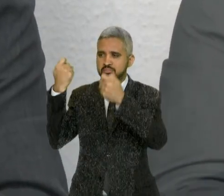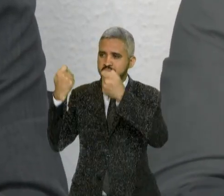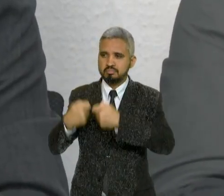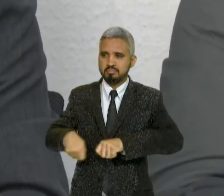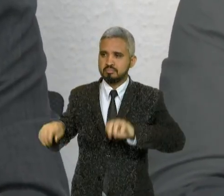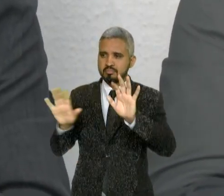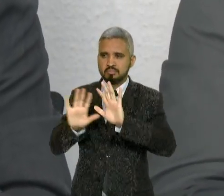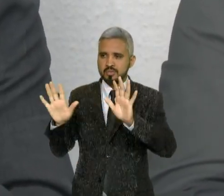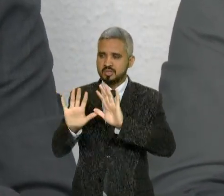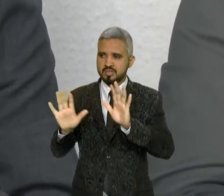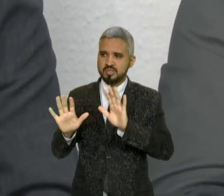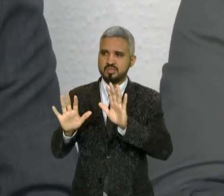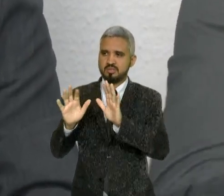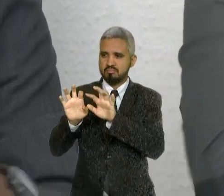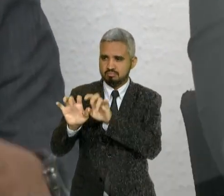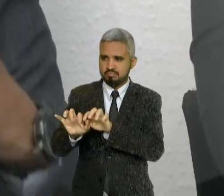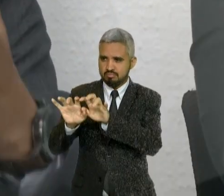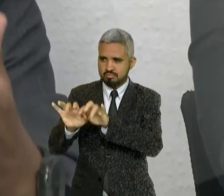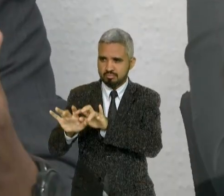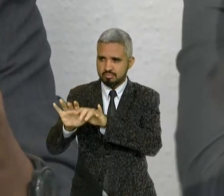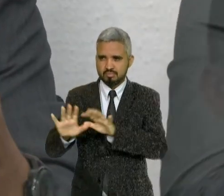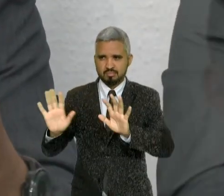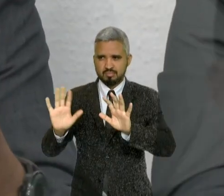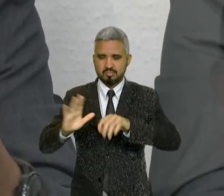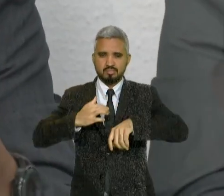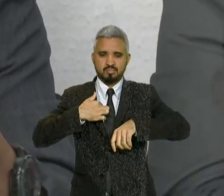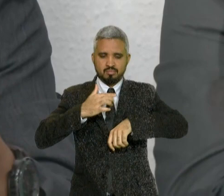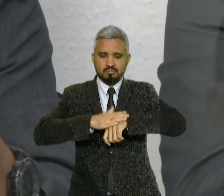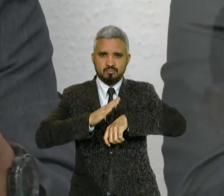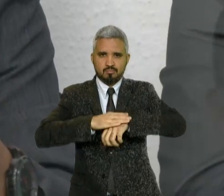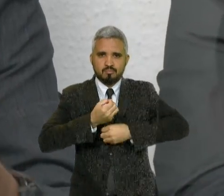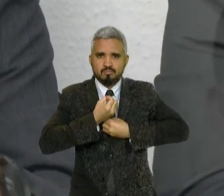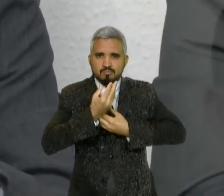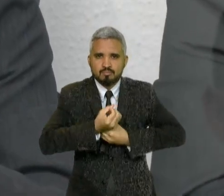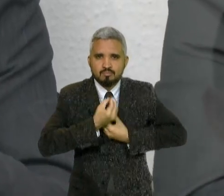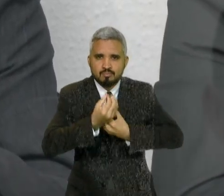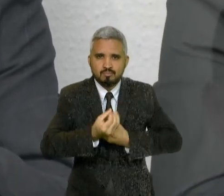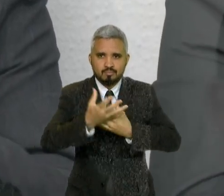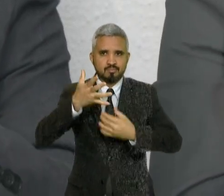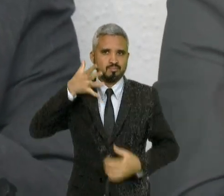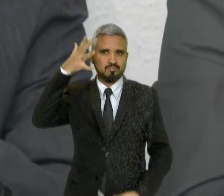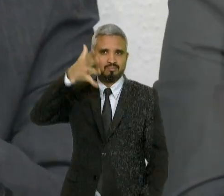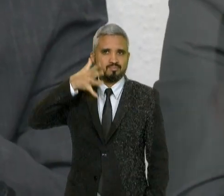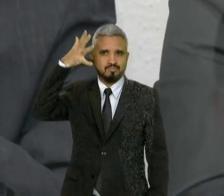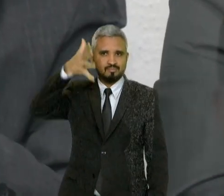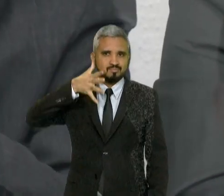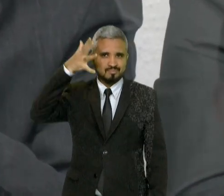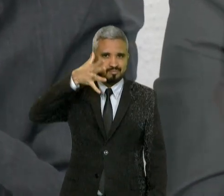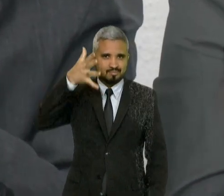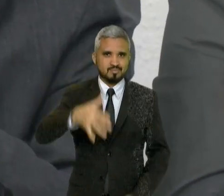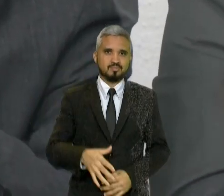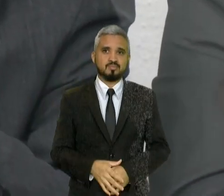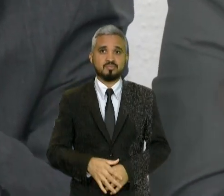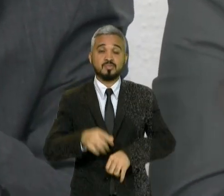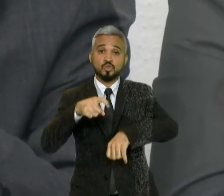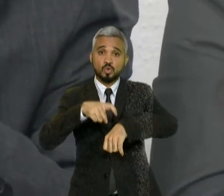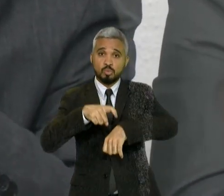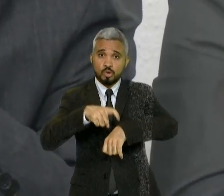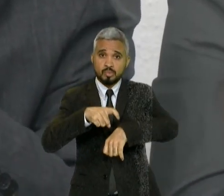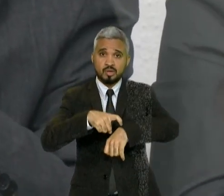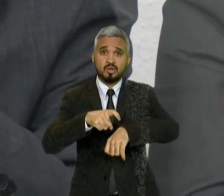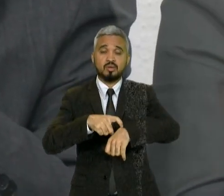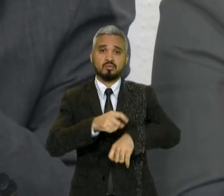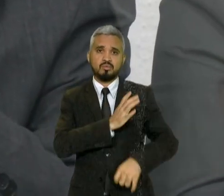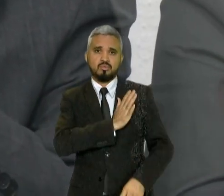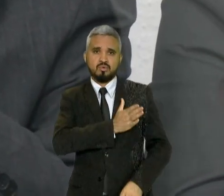mais importante do que falar a voz do coração. Portanto, esse momento, o coração